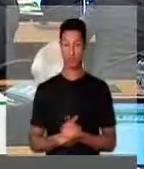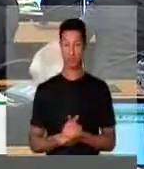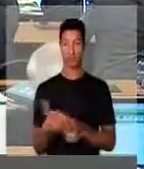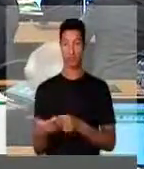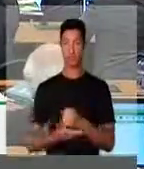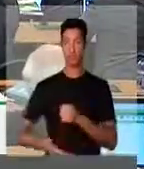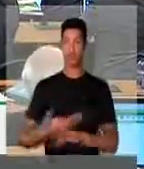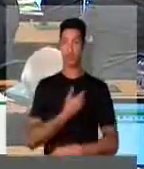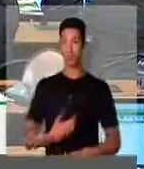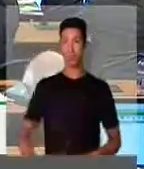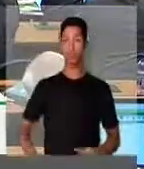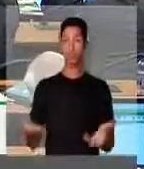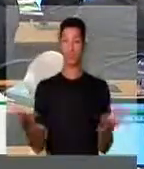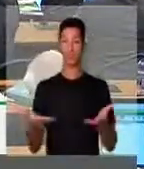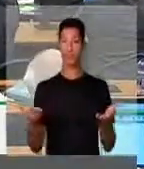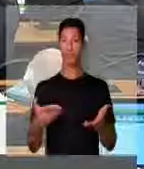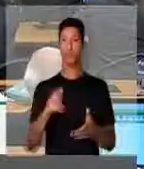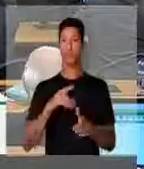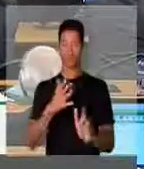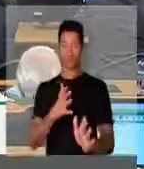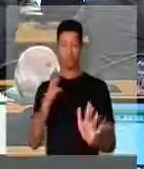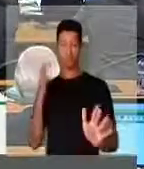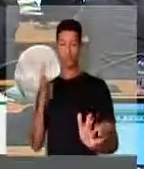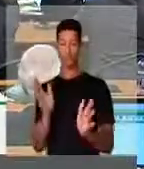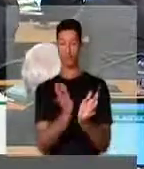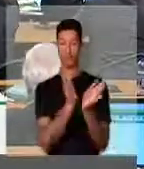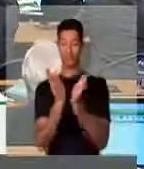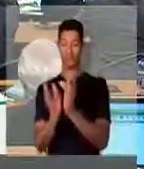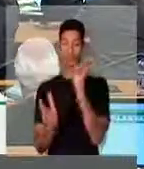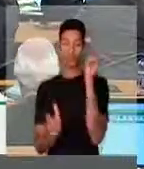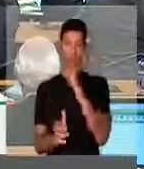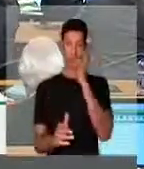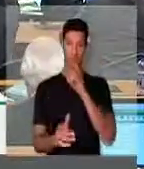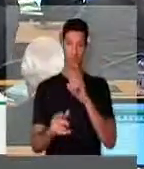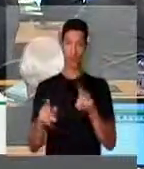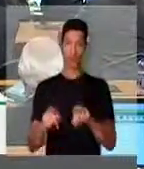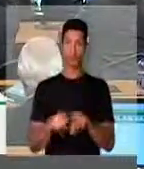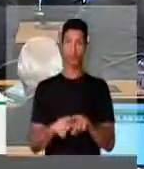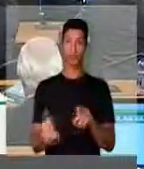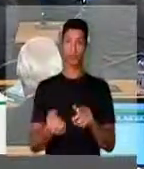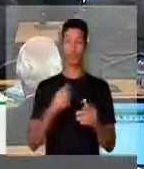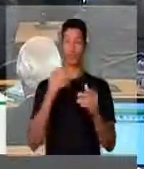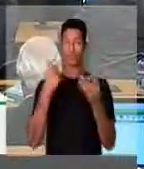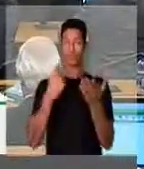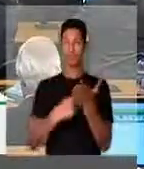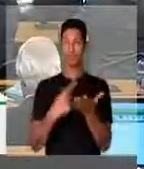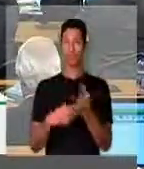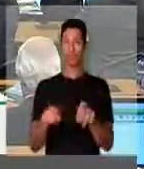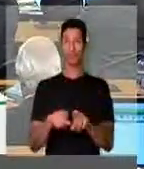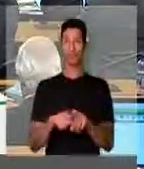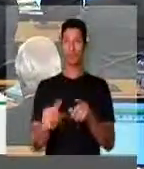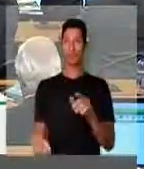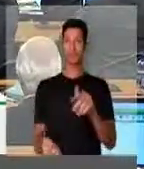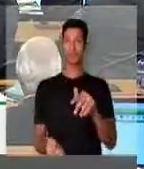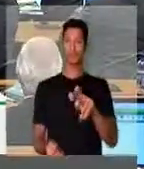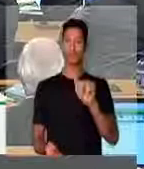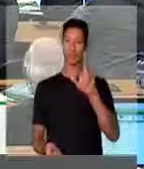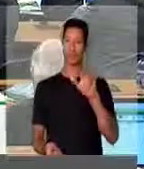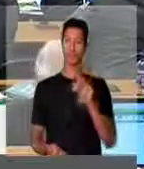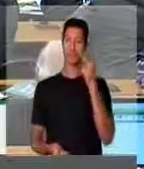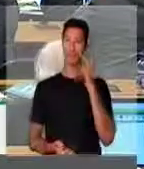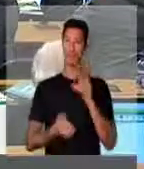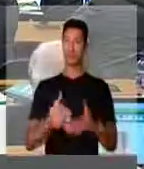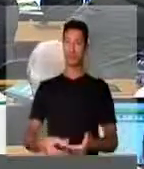a base do governo e que hoje desfilam aqui um conjunto de mentiras, se comprometeram naquela quadra